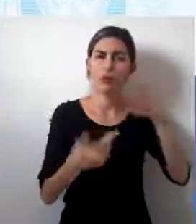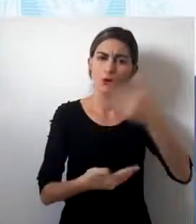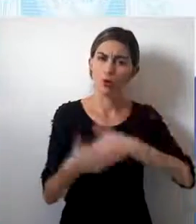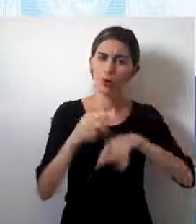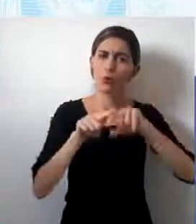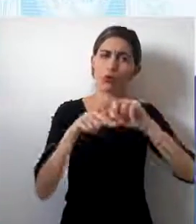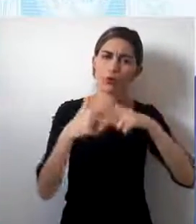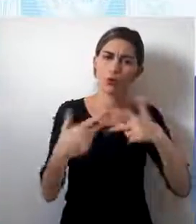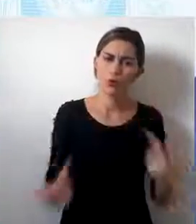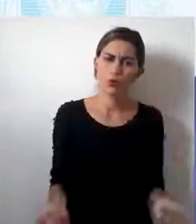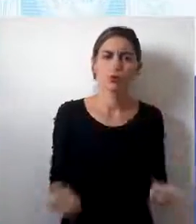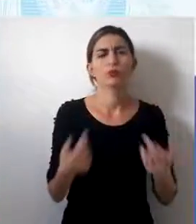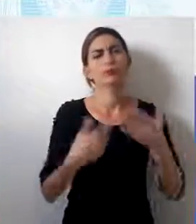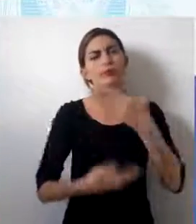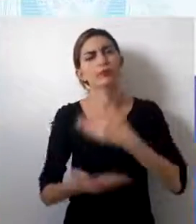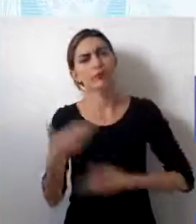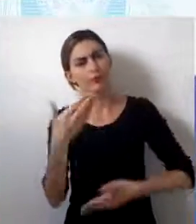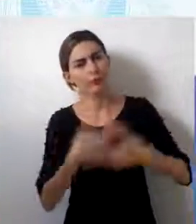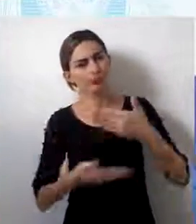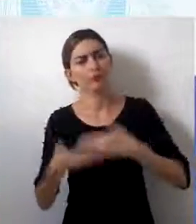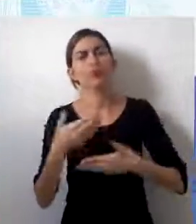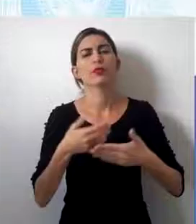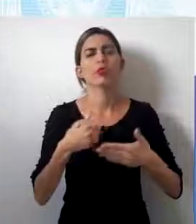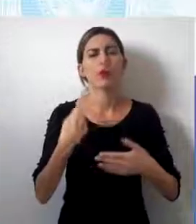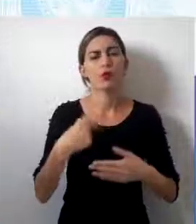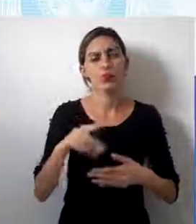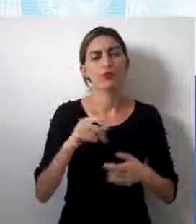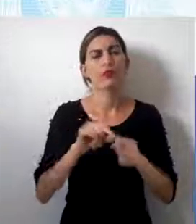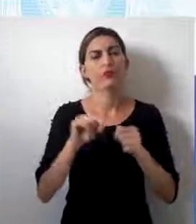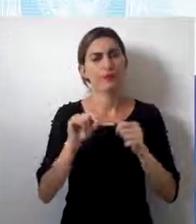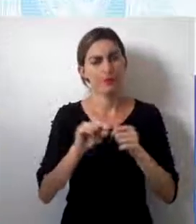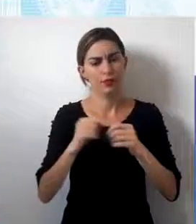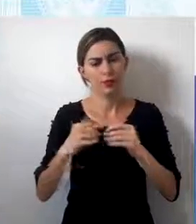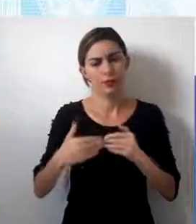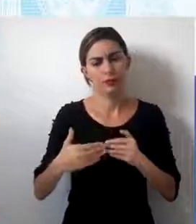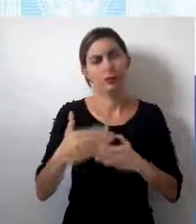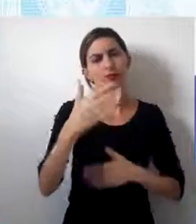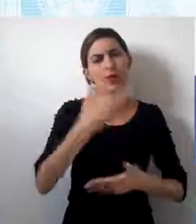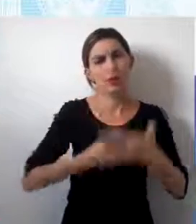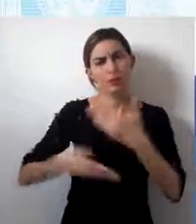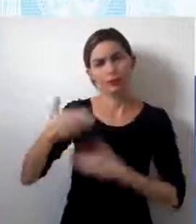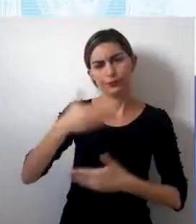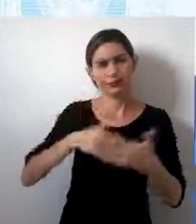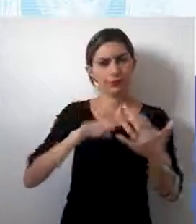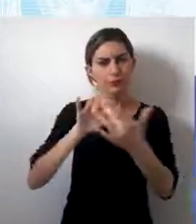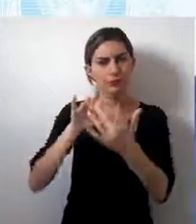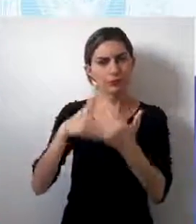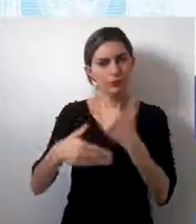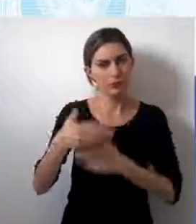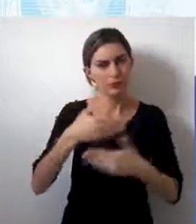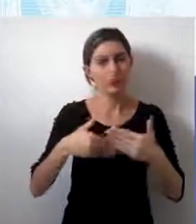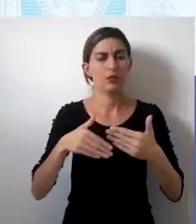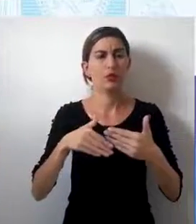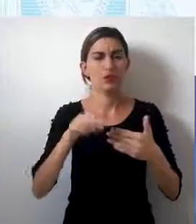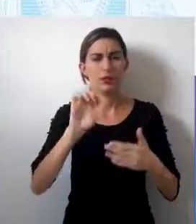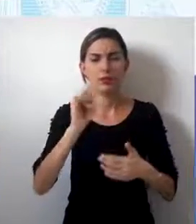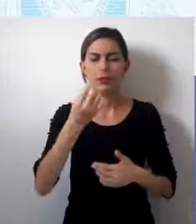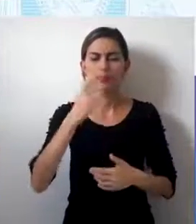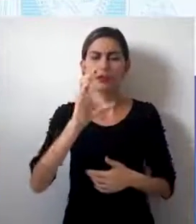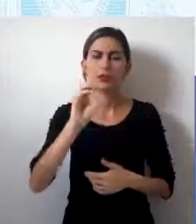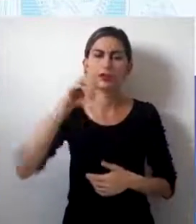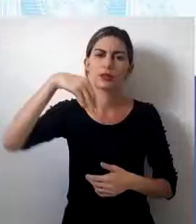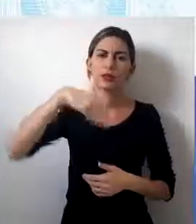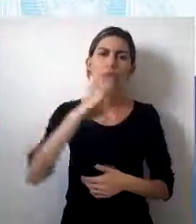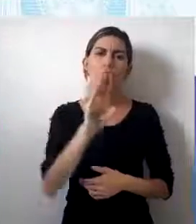especiarias, alguns produtos manufaturados, enfim. Isso daí foi feito a partir de uma relação de troca denominada